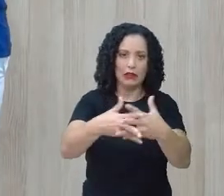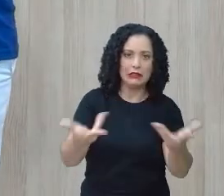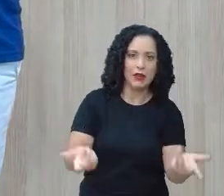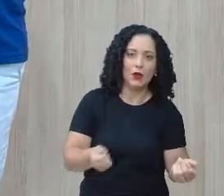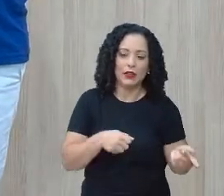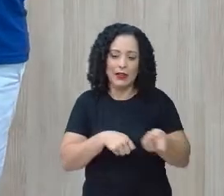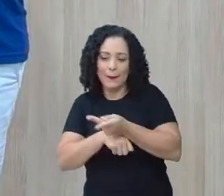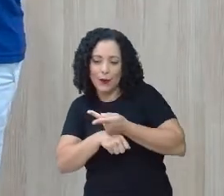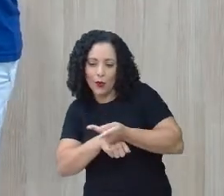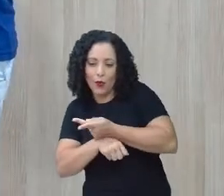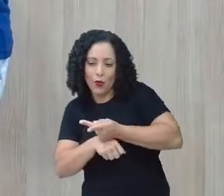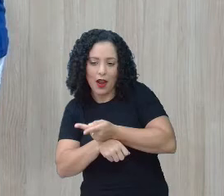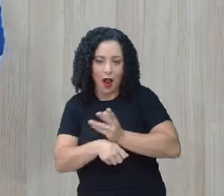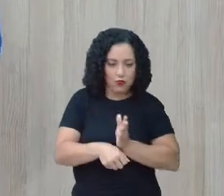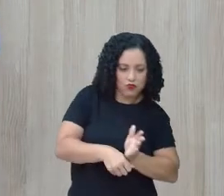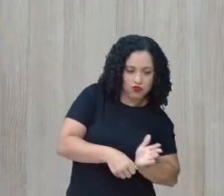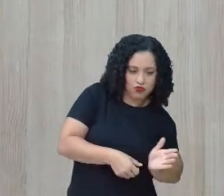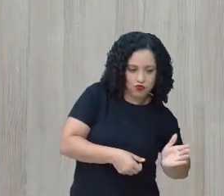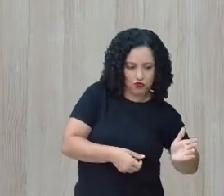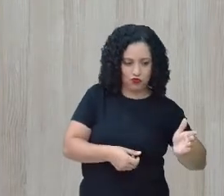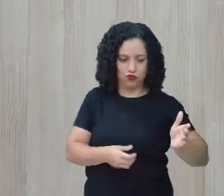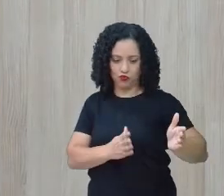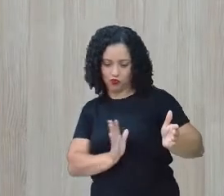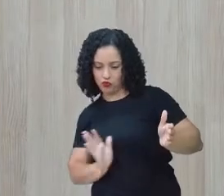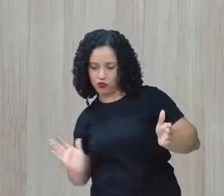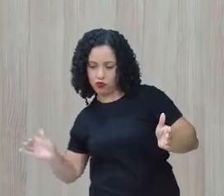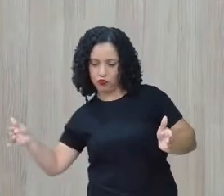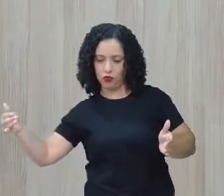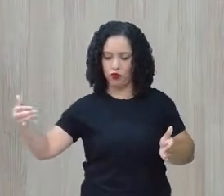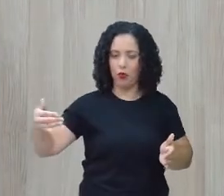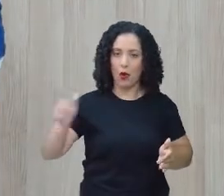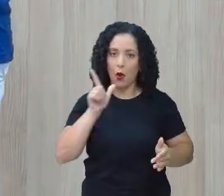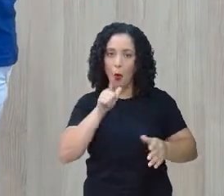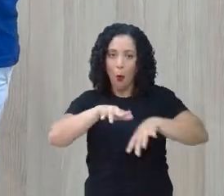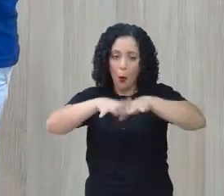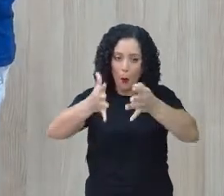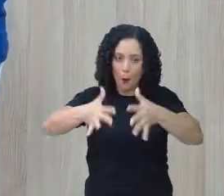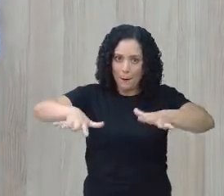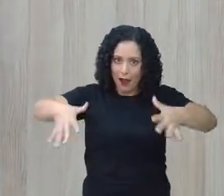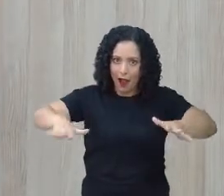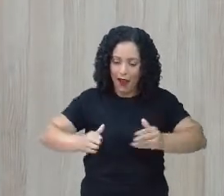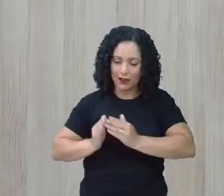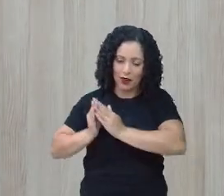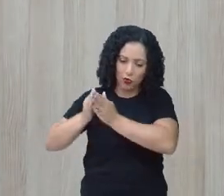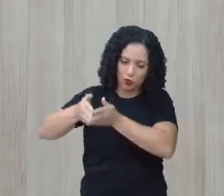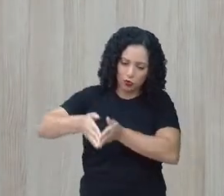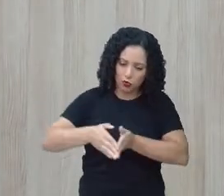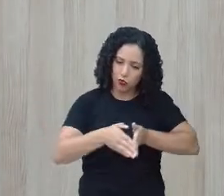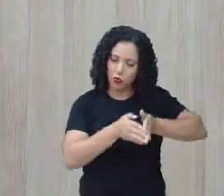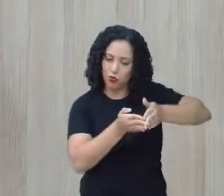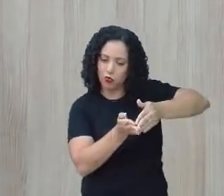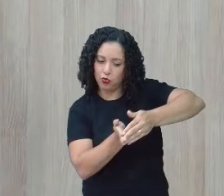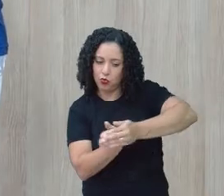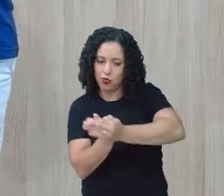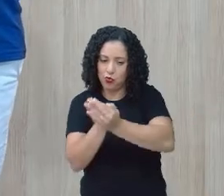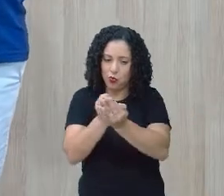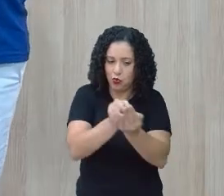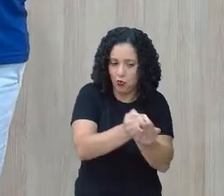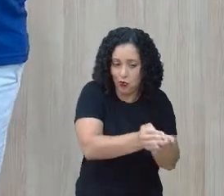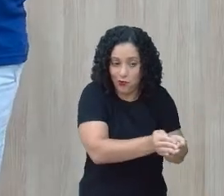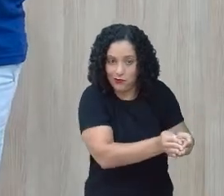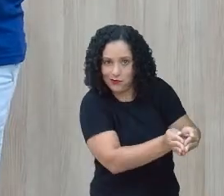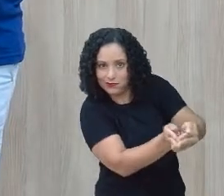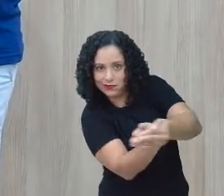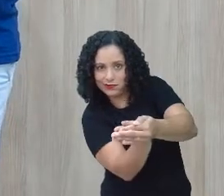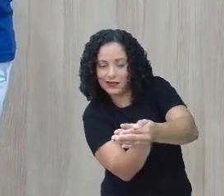de comércio. As rotas pelo mar Mediterrâneo, por exemplo, que era a via marítima, né, que tanto Portugal como Espanha, como as